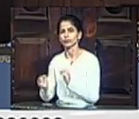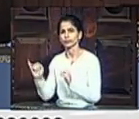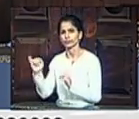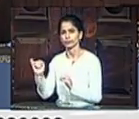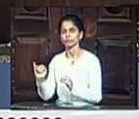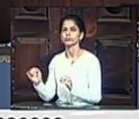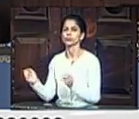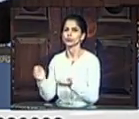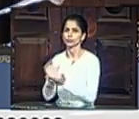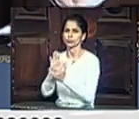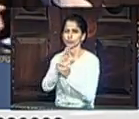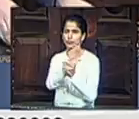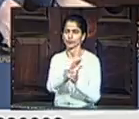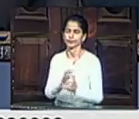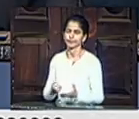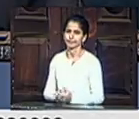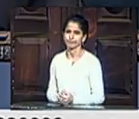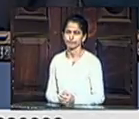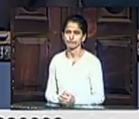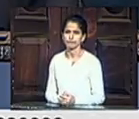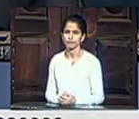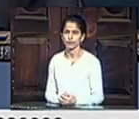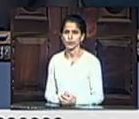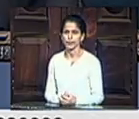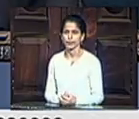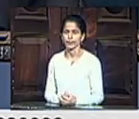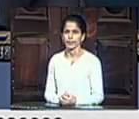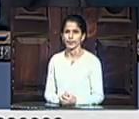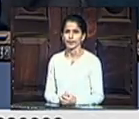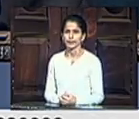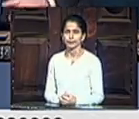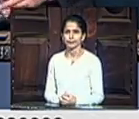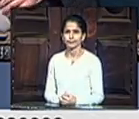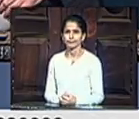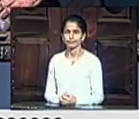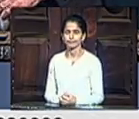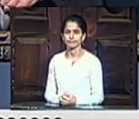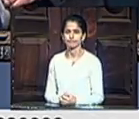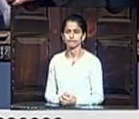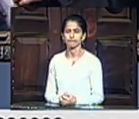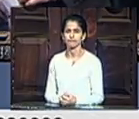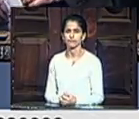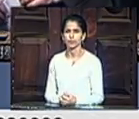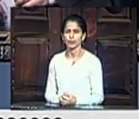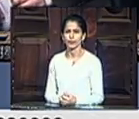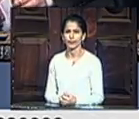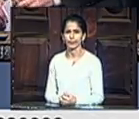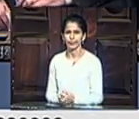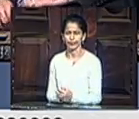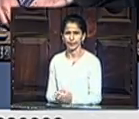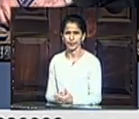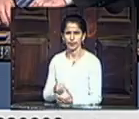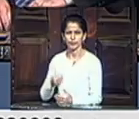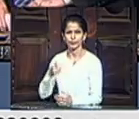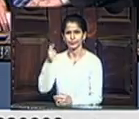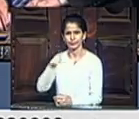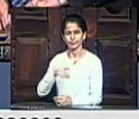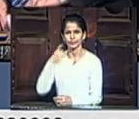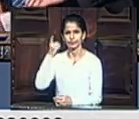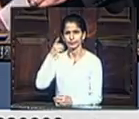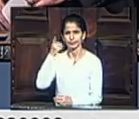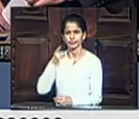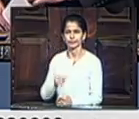do estado do Rio de Janeiro. Senhor presidente. Senhor presidente. Próximo orador inscrito, deputado